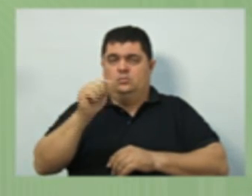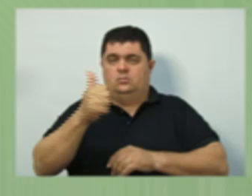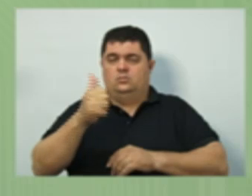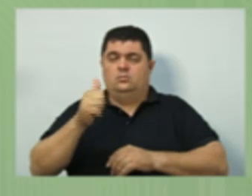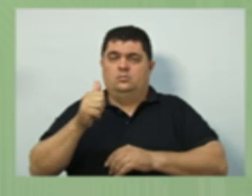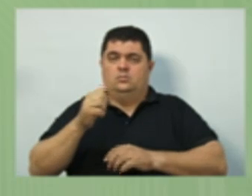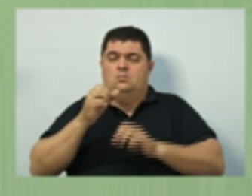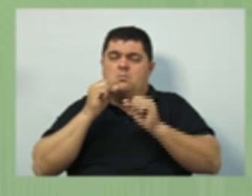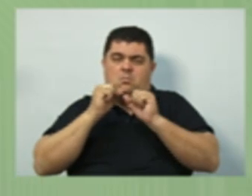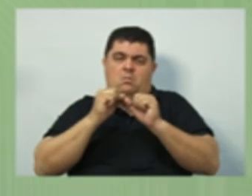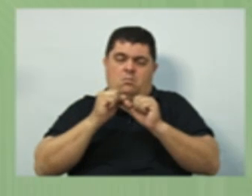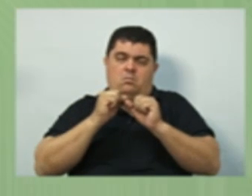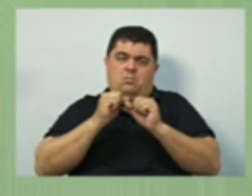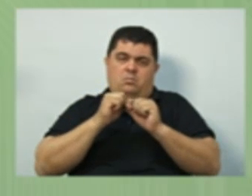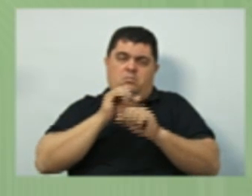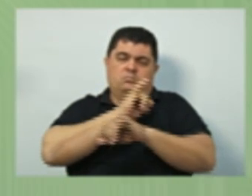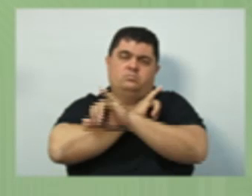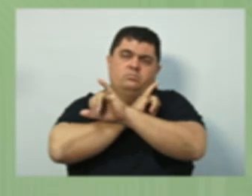Podemos dizer